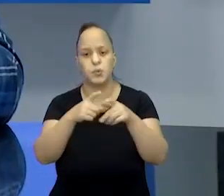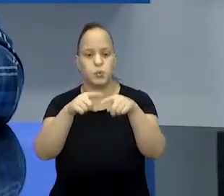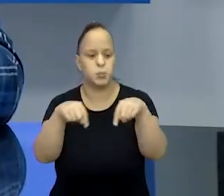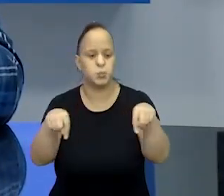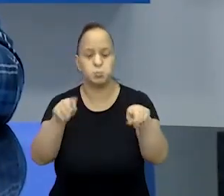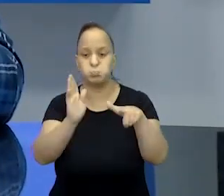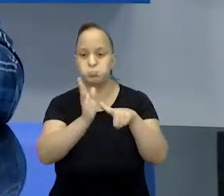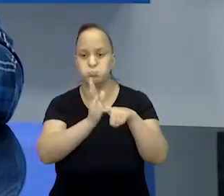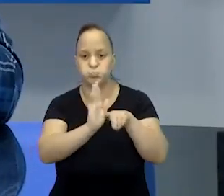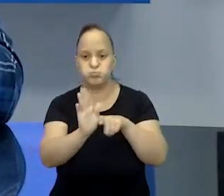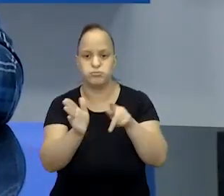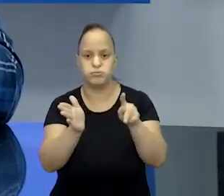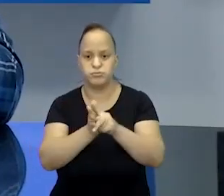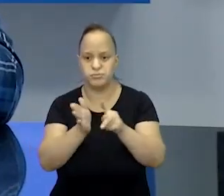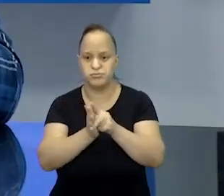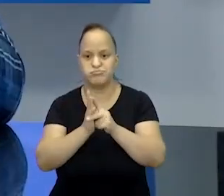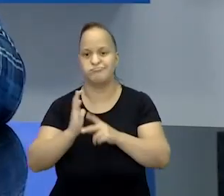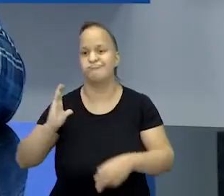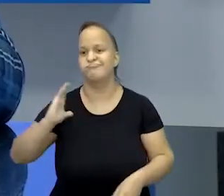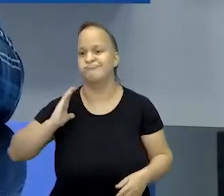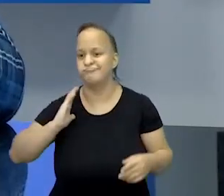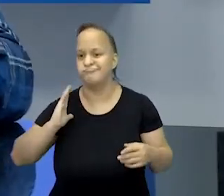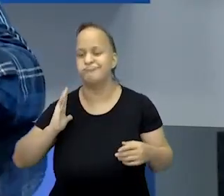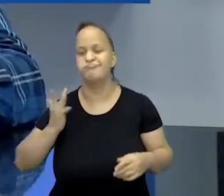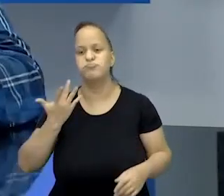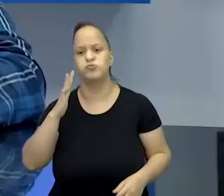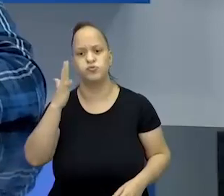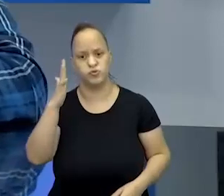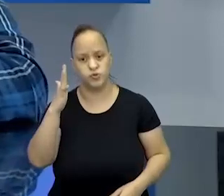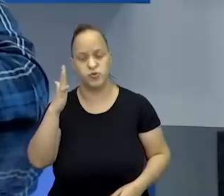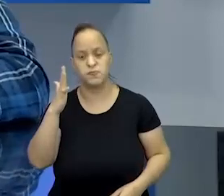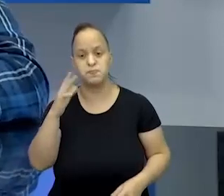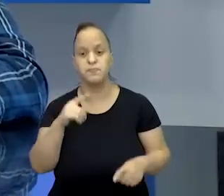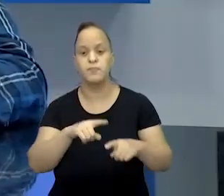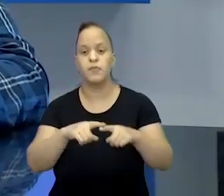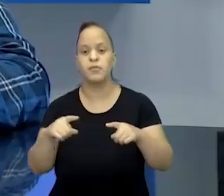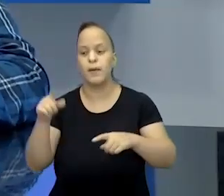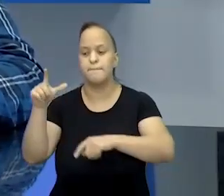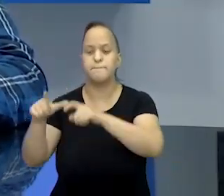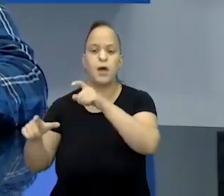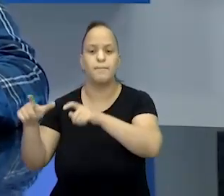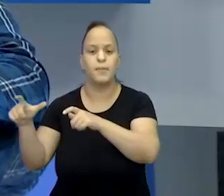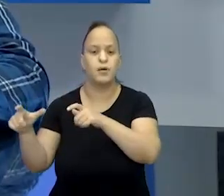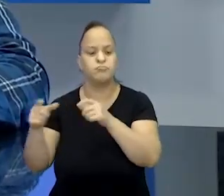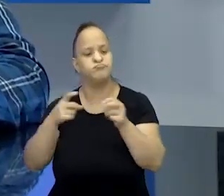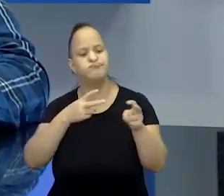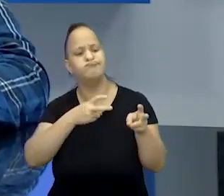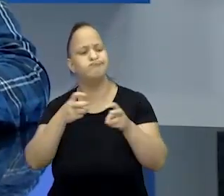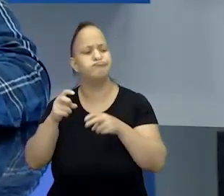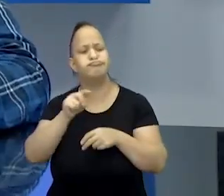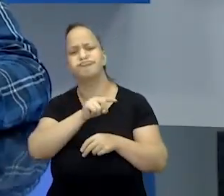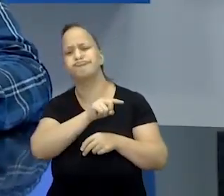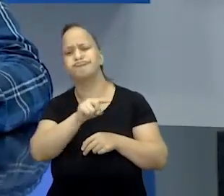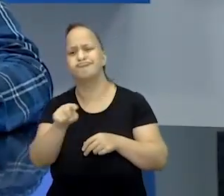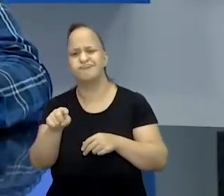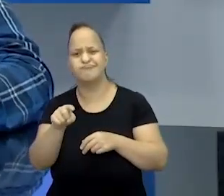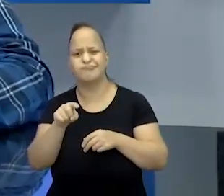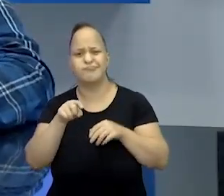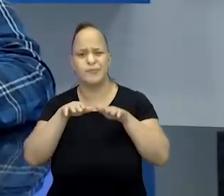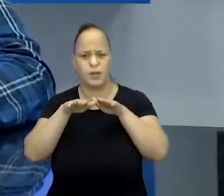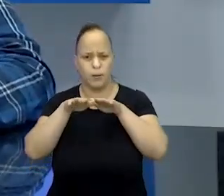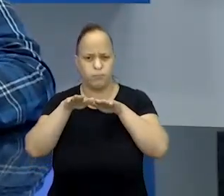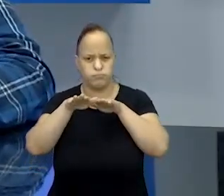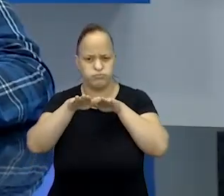elite, tá? Só que aí foi percebido, né, as pessoas perceberam que aquela região não era muito boa